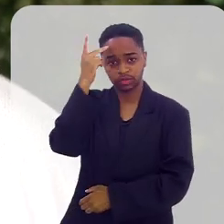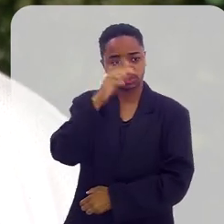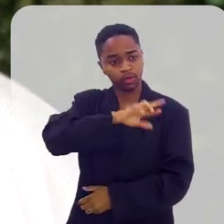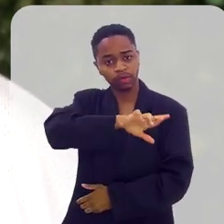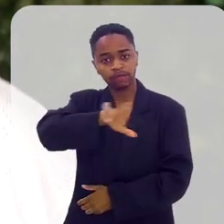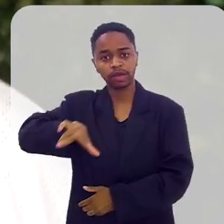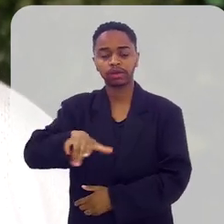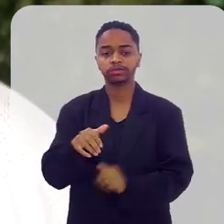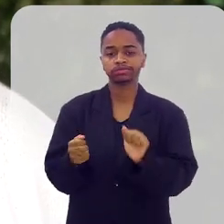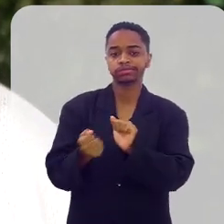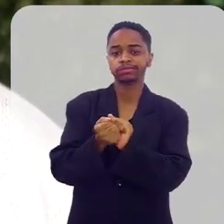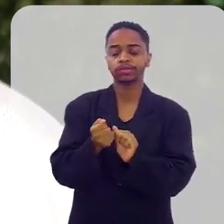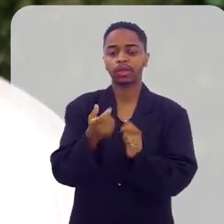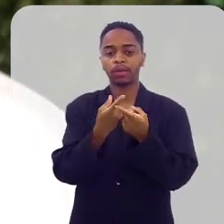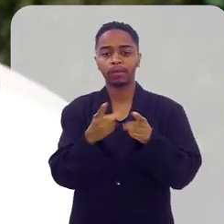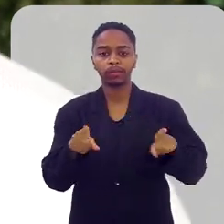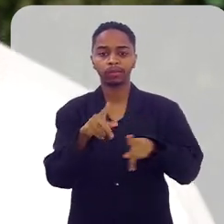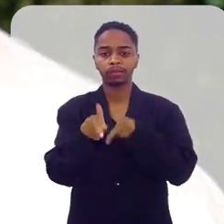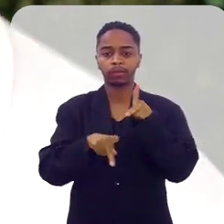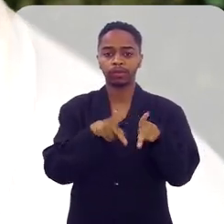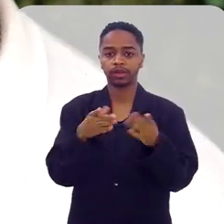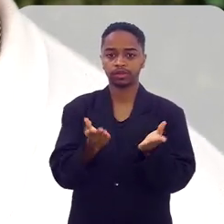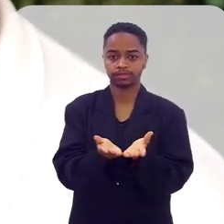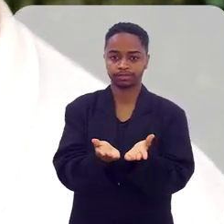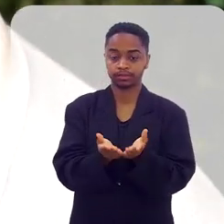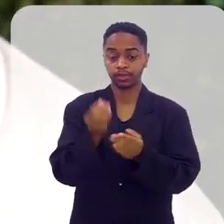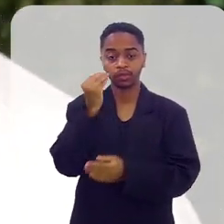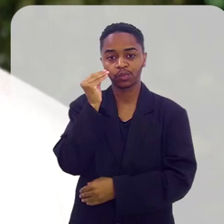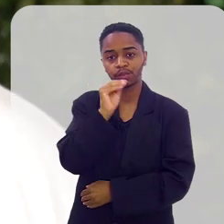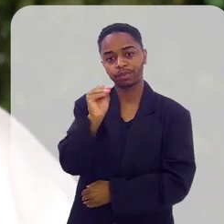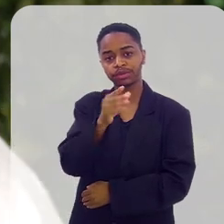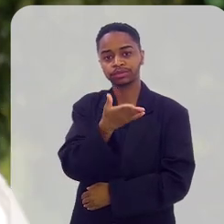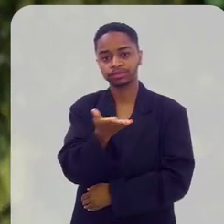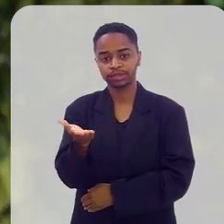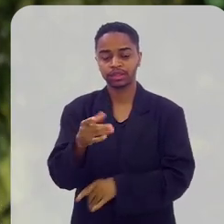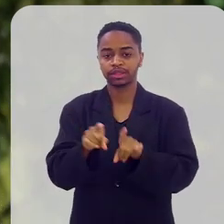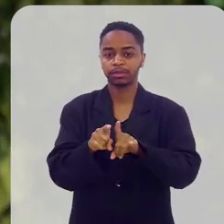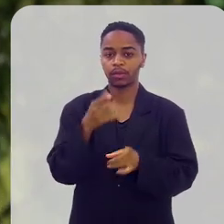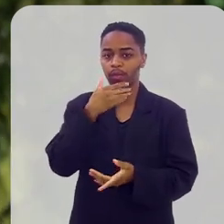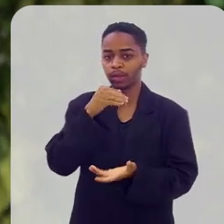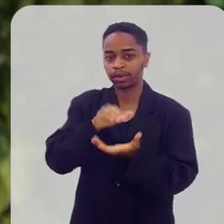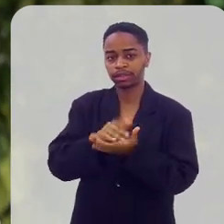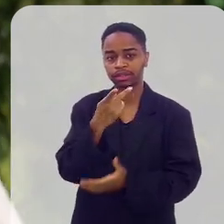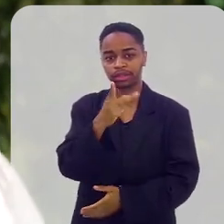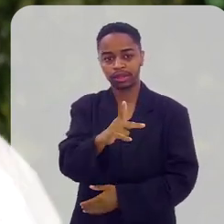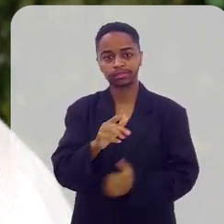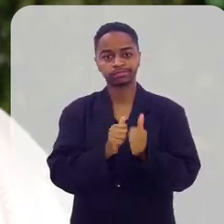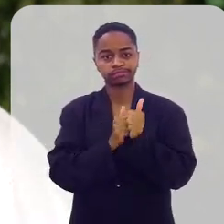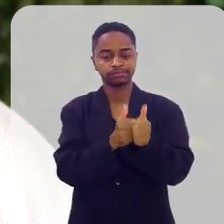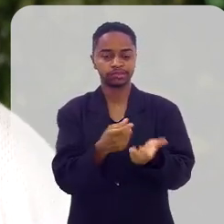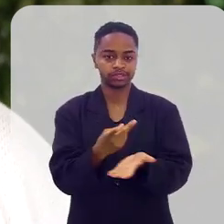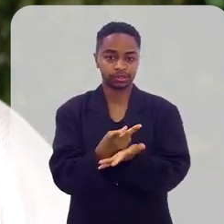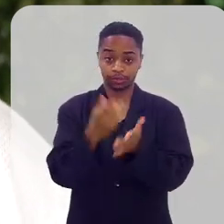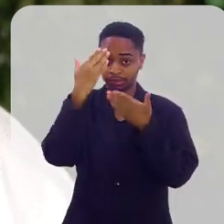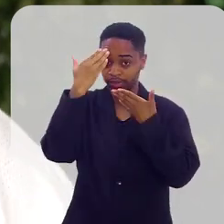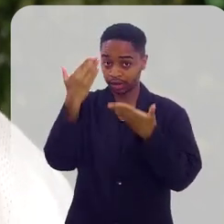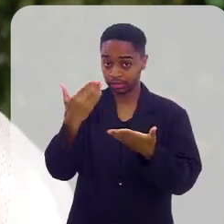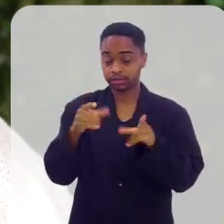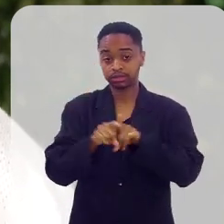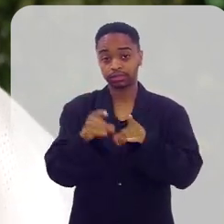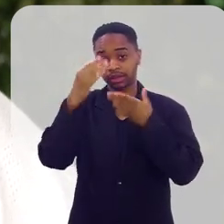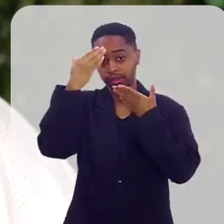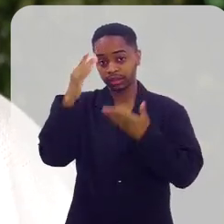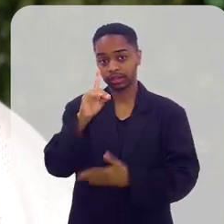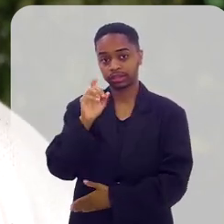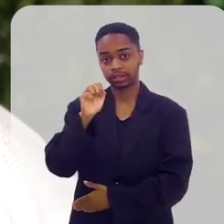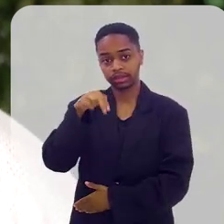envolvidas com a música popular evangélica. Um beijo muito grande, Priscila, ao maridão que está sempre acompanhando. Obrigado demais. Eu quero